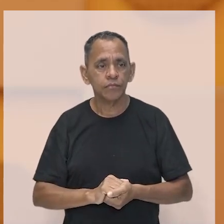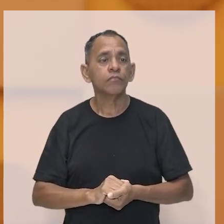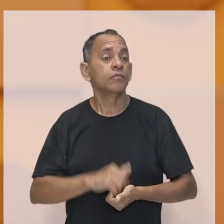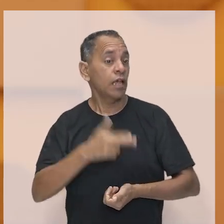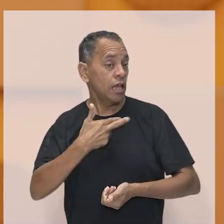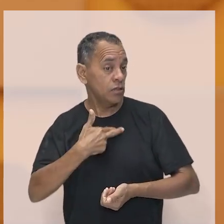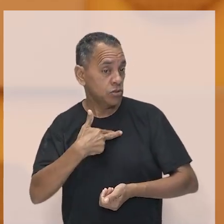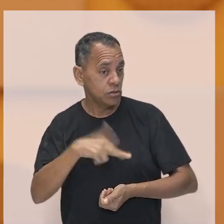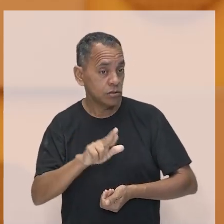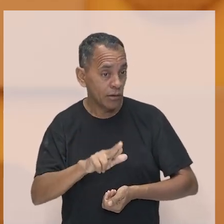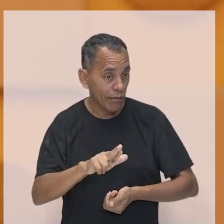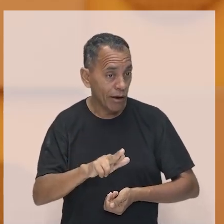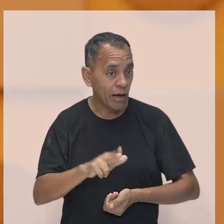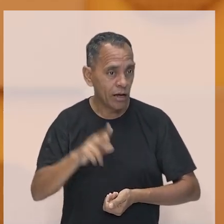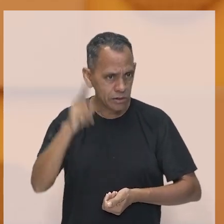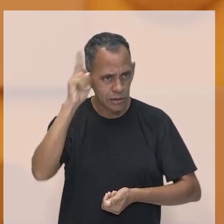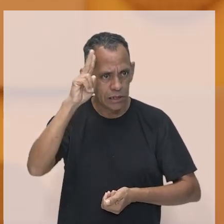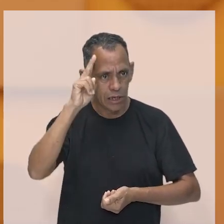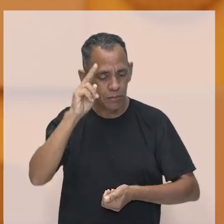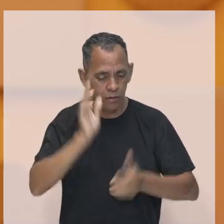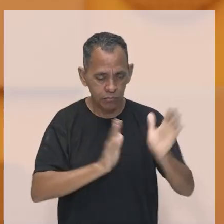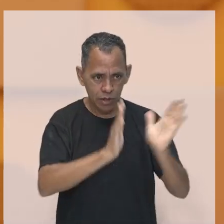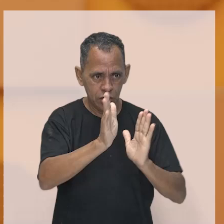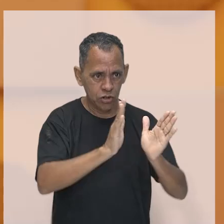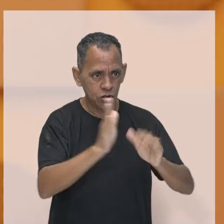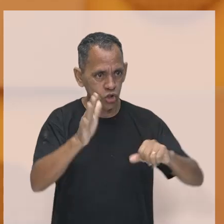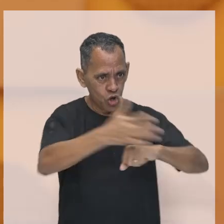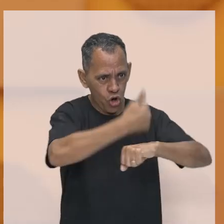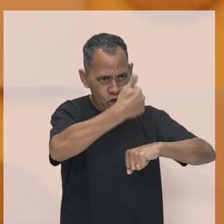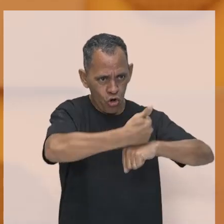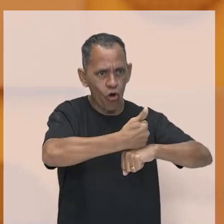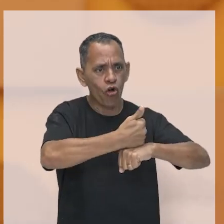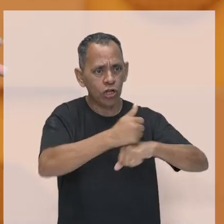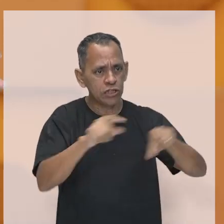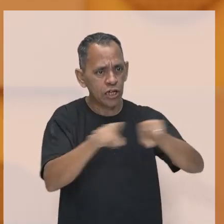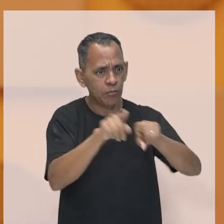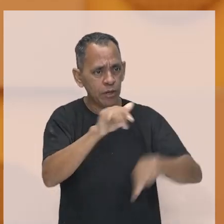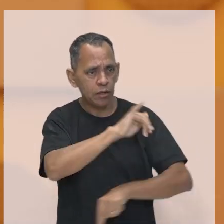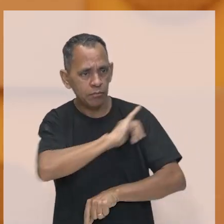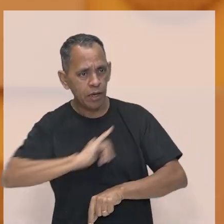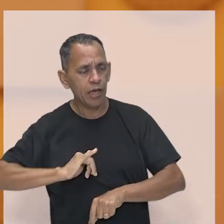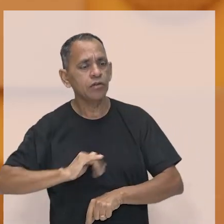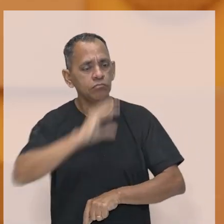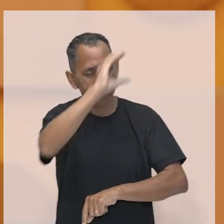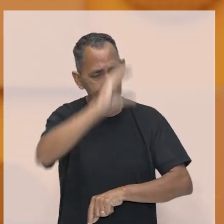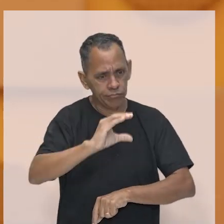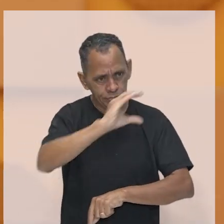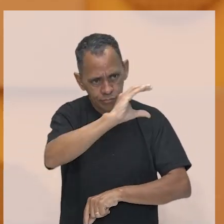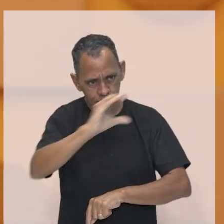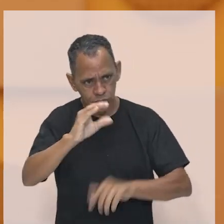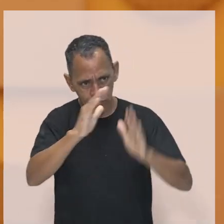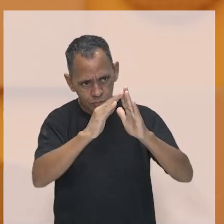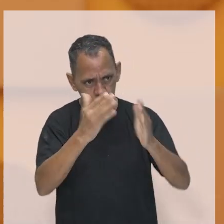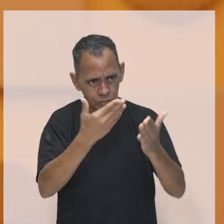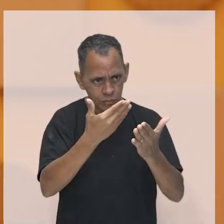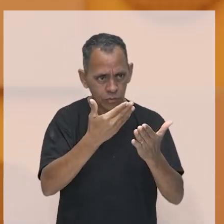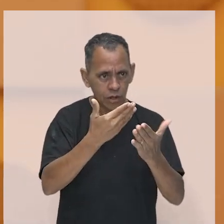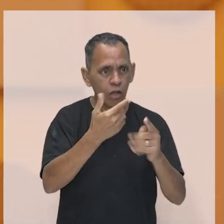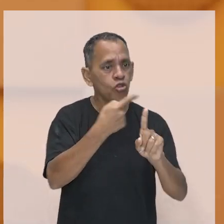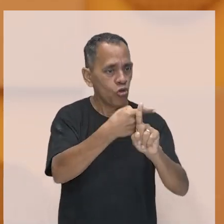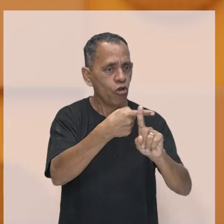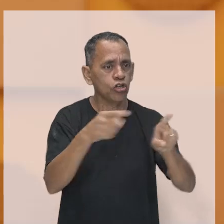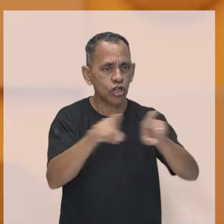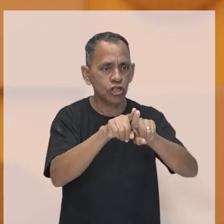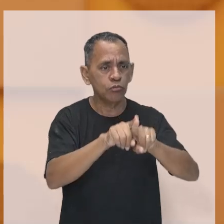relação à questão também da religiosidade, lembrando que durante o Brasil Colônia e o Brasil Império, a Igreja Católica ela